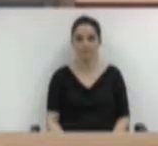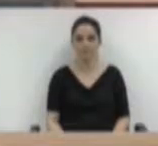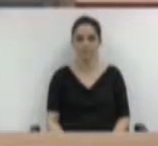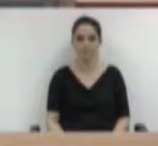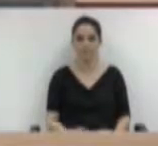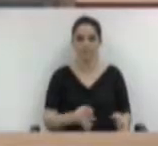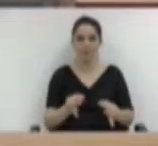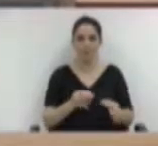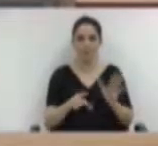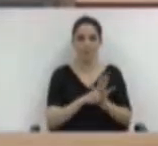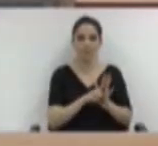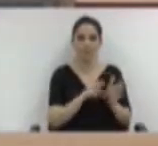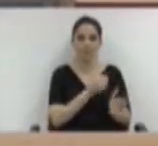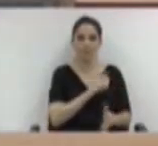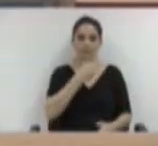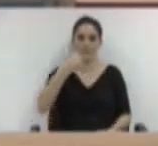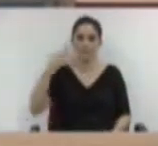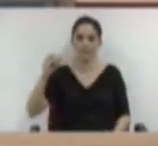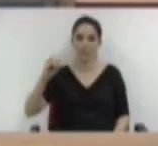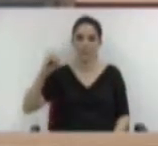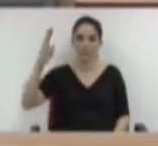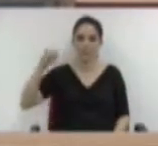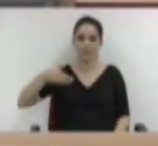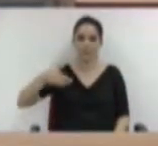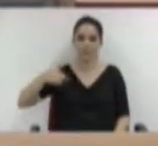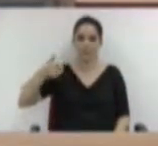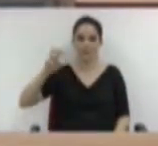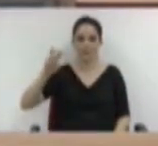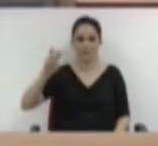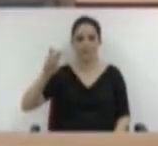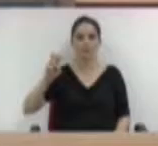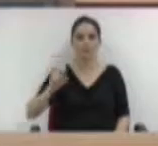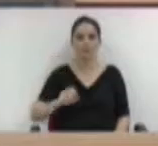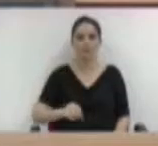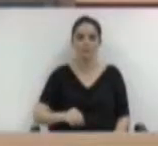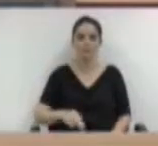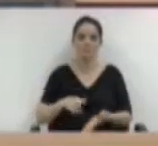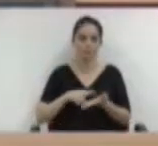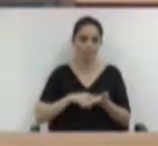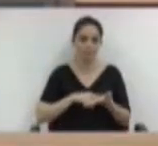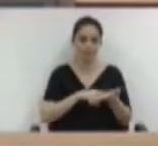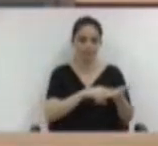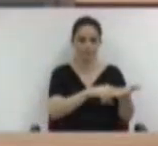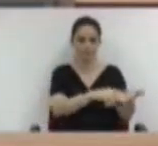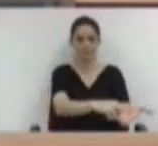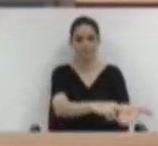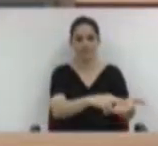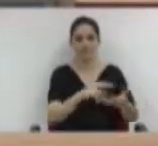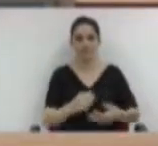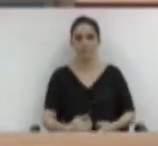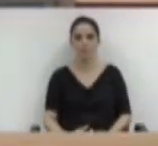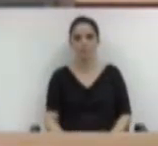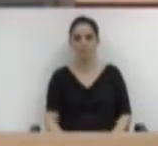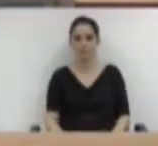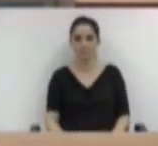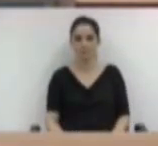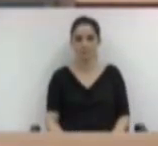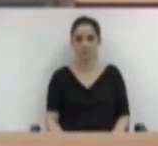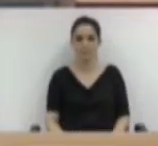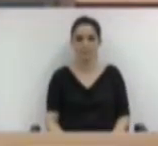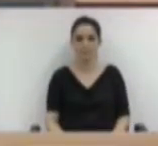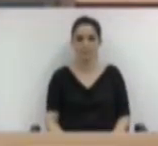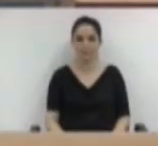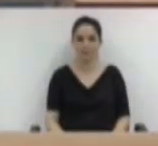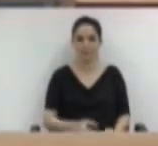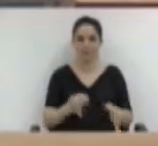Projeto de Lei número 200/2015 é recebido pela mesa diretora e encaminhado às comissões.